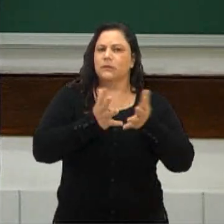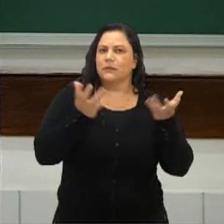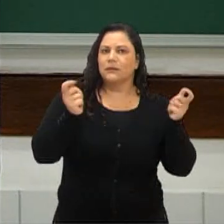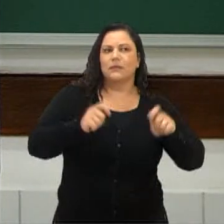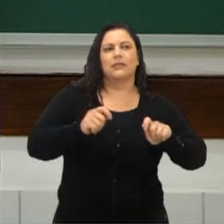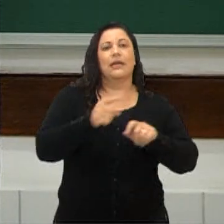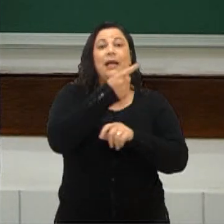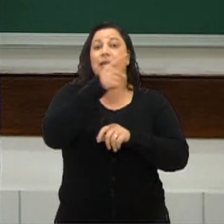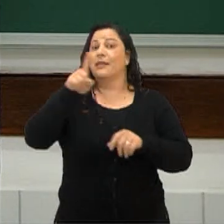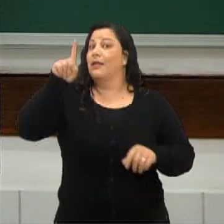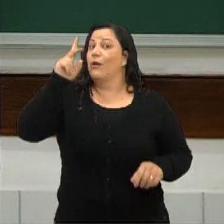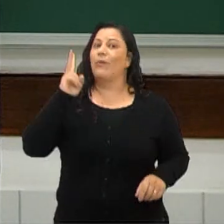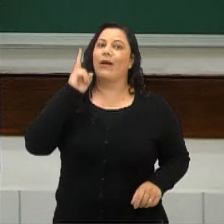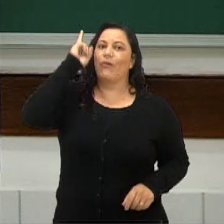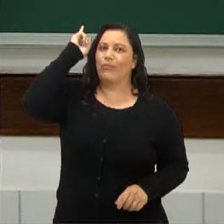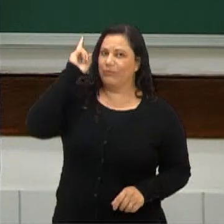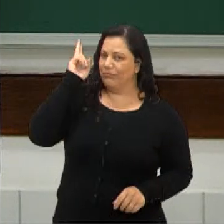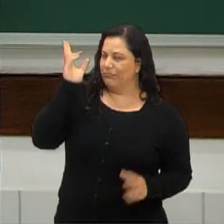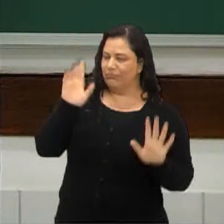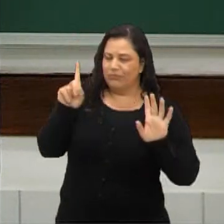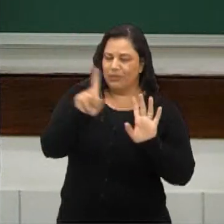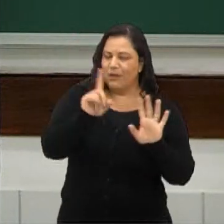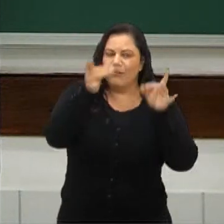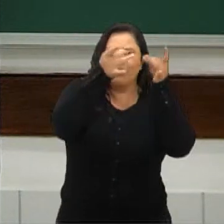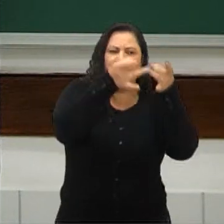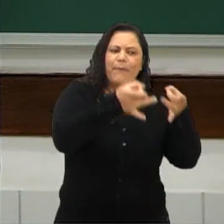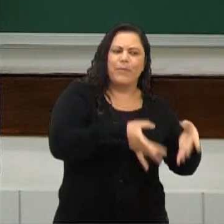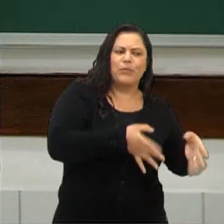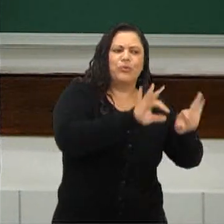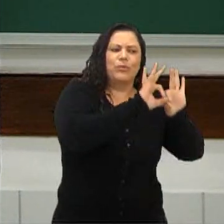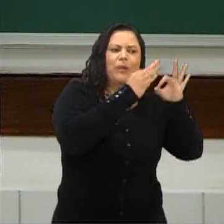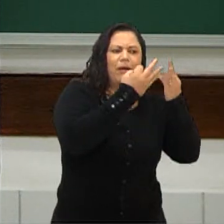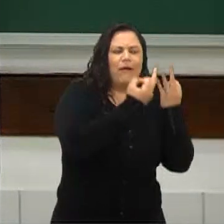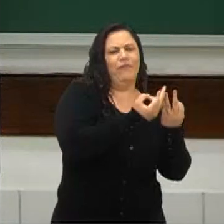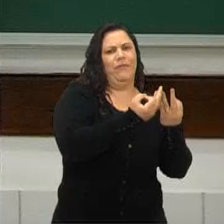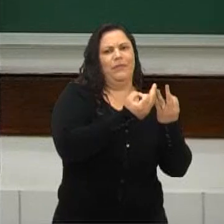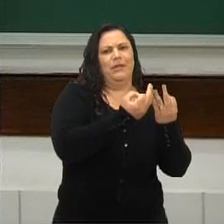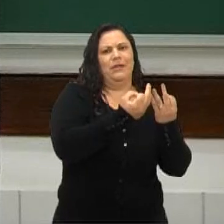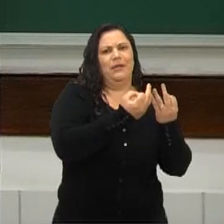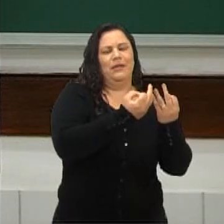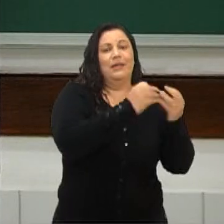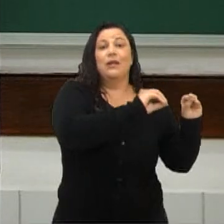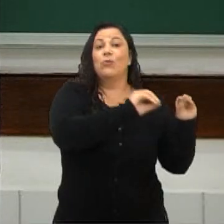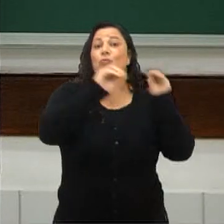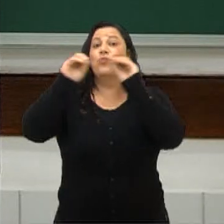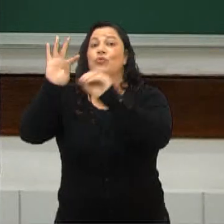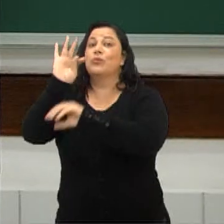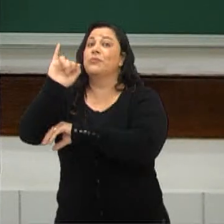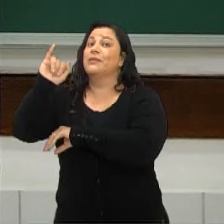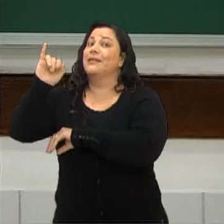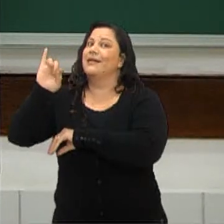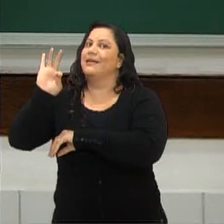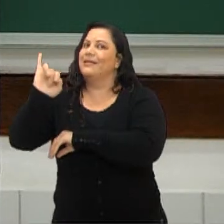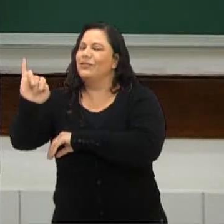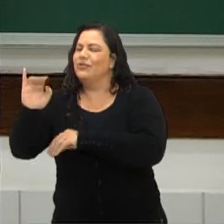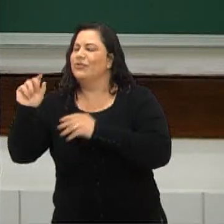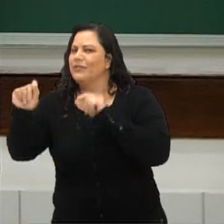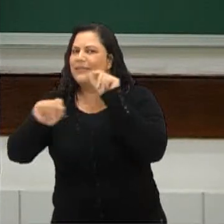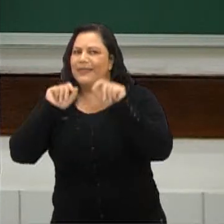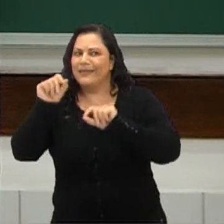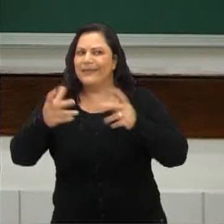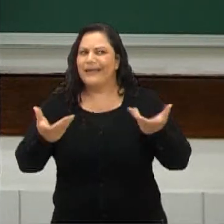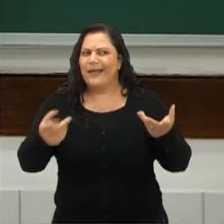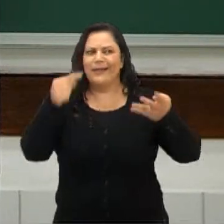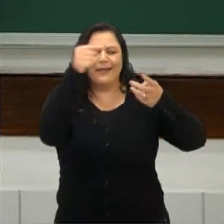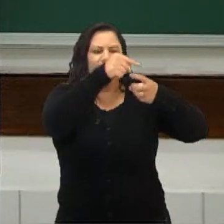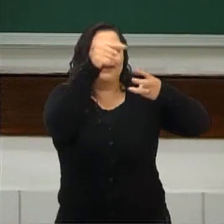Van Gogh, com essa vida de controvérsia, abandonou a família e se apaixonou pelo Tahiti, né, pessoal? Então a gente vai e busca quem? Era o Cézanne,